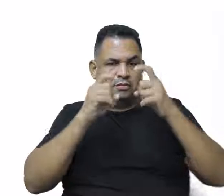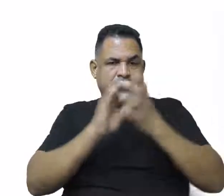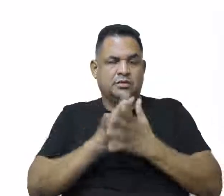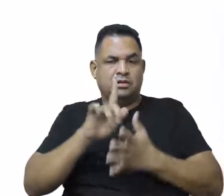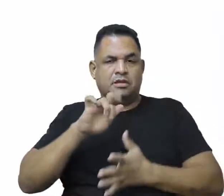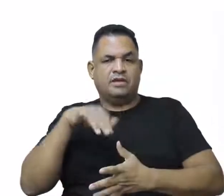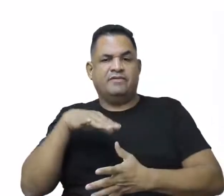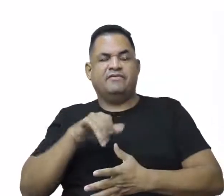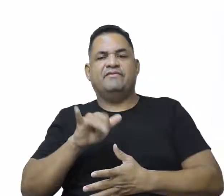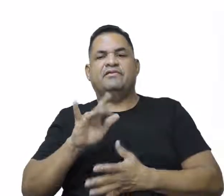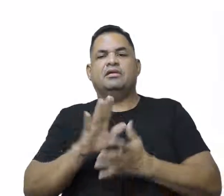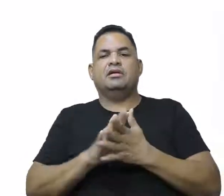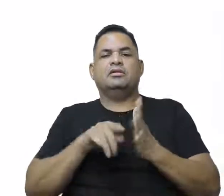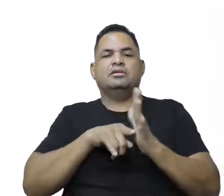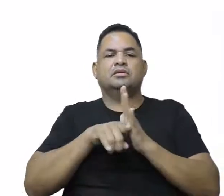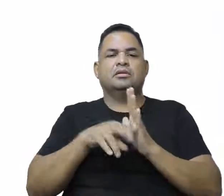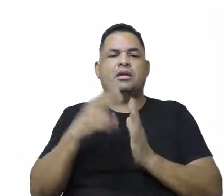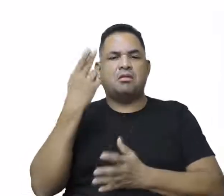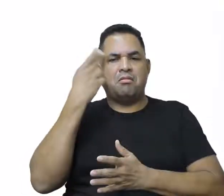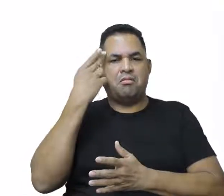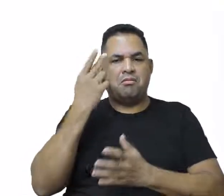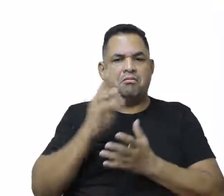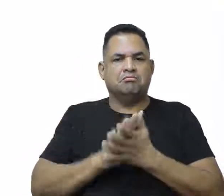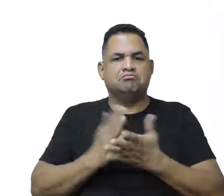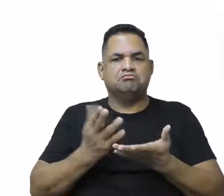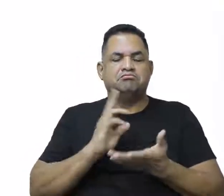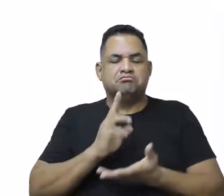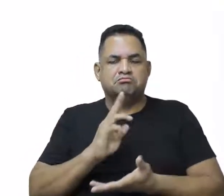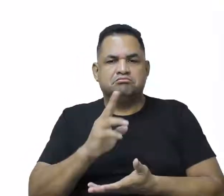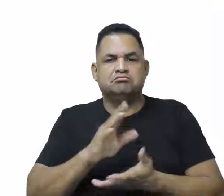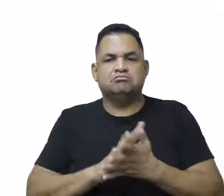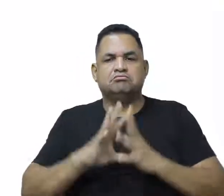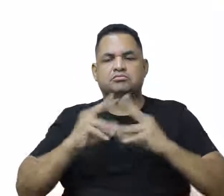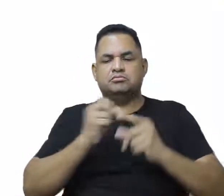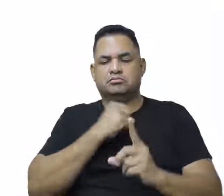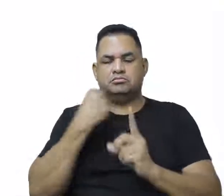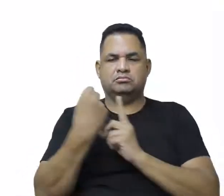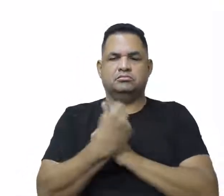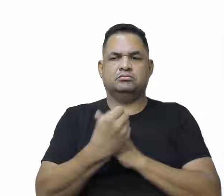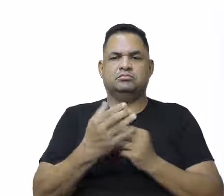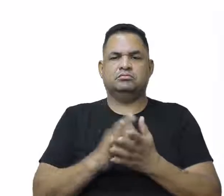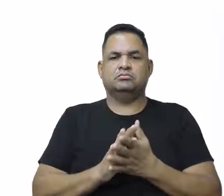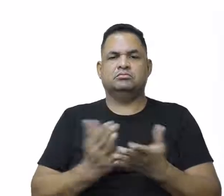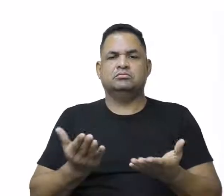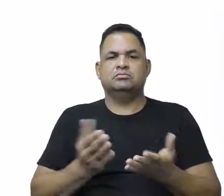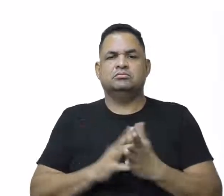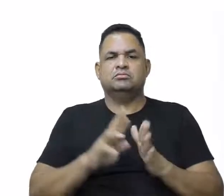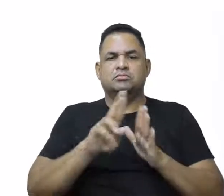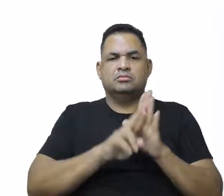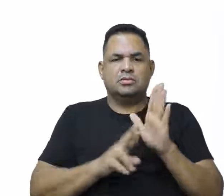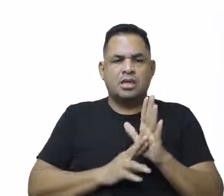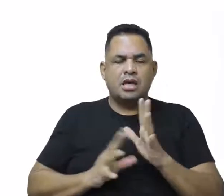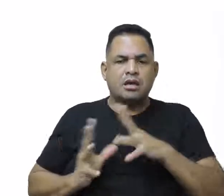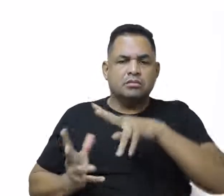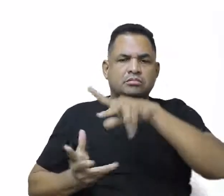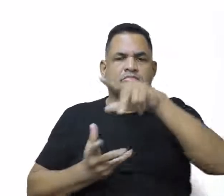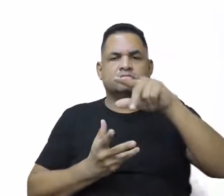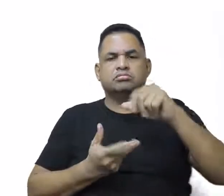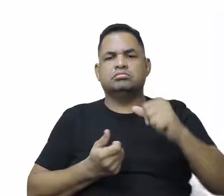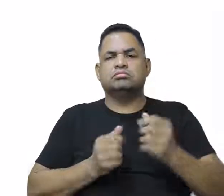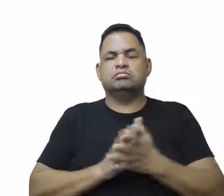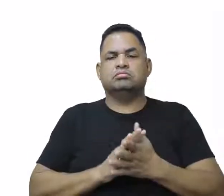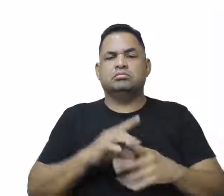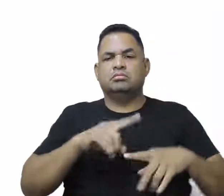foi analisar o que era comum e o que era constante em todas as sociedades. Ou seja, regras universais